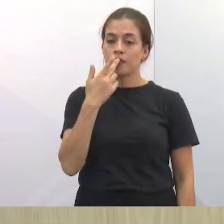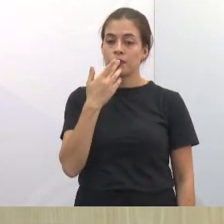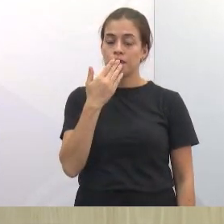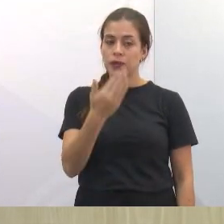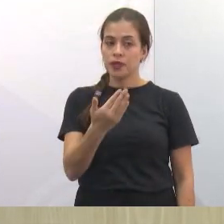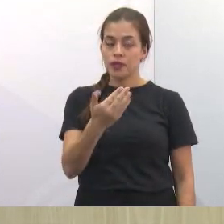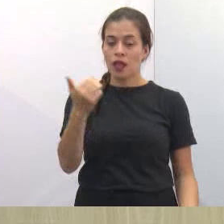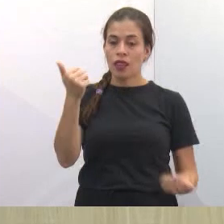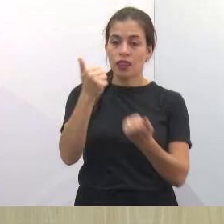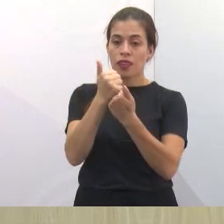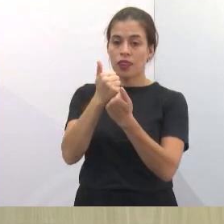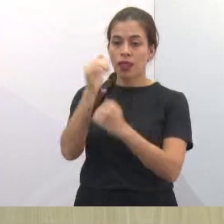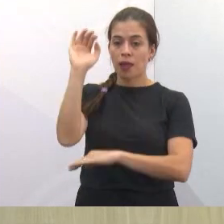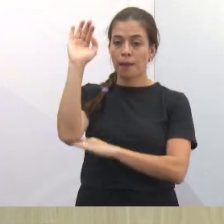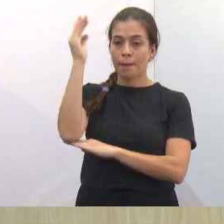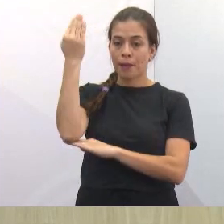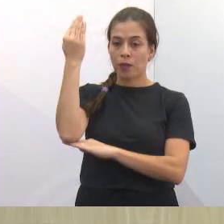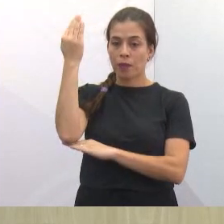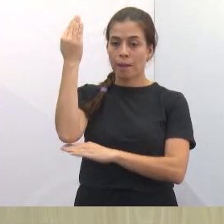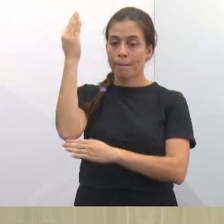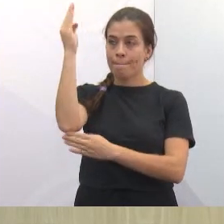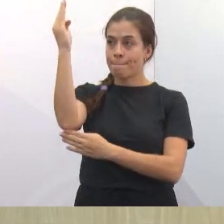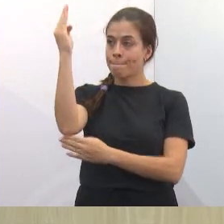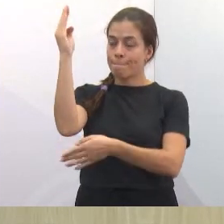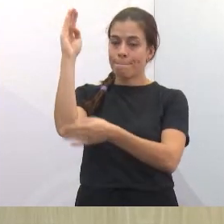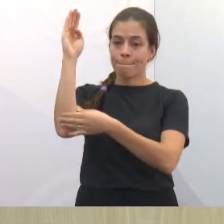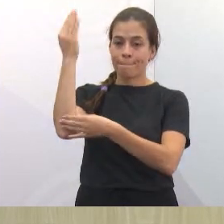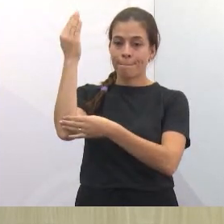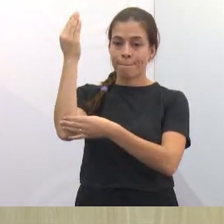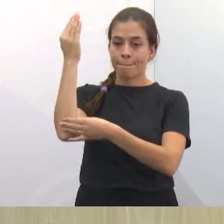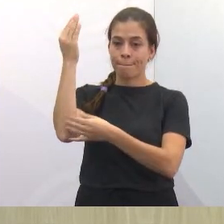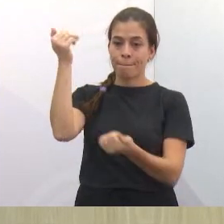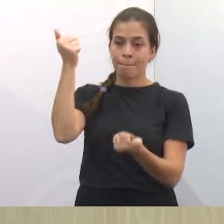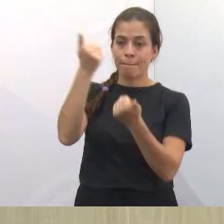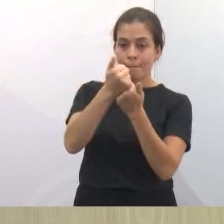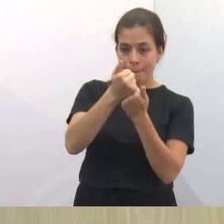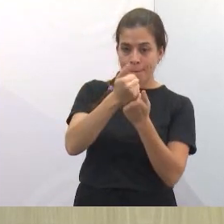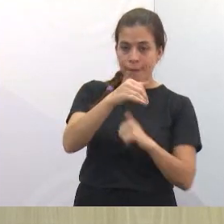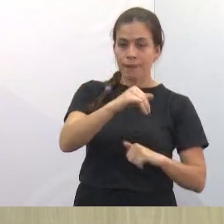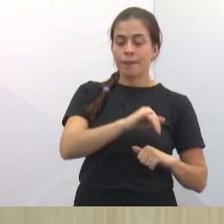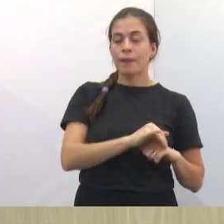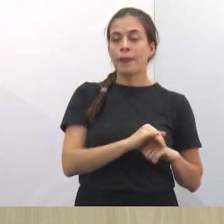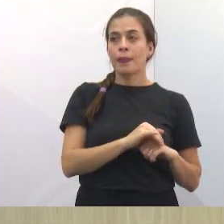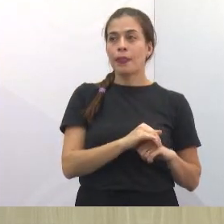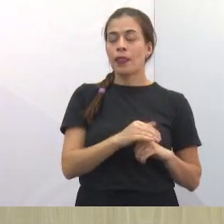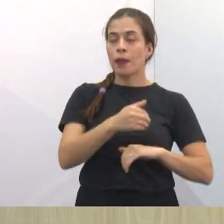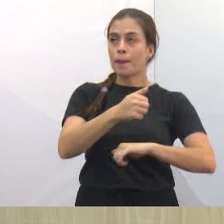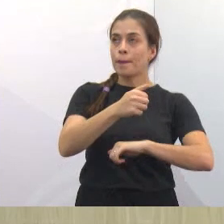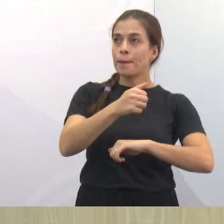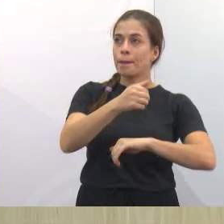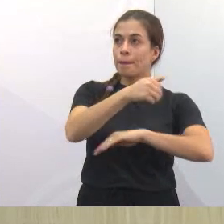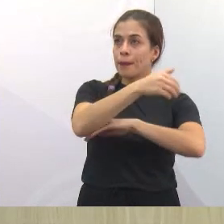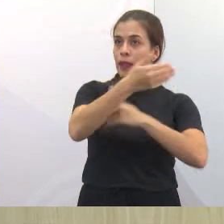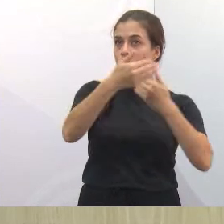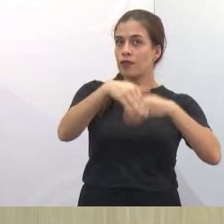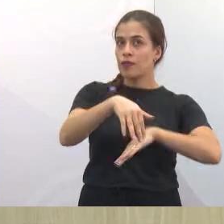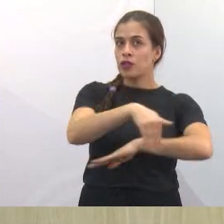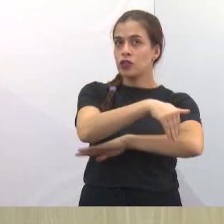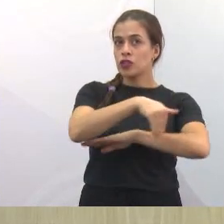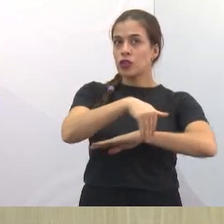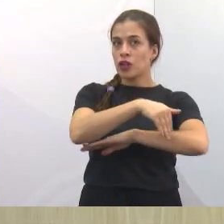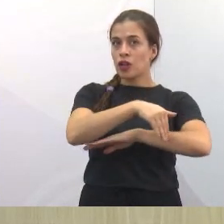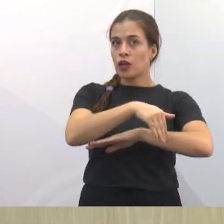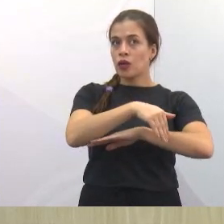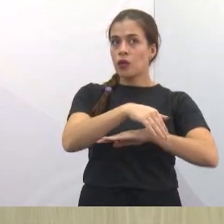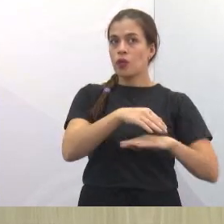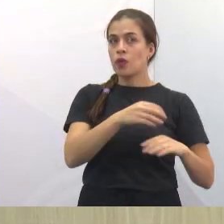substituição do poste de madeira situado em frente à residência